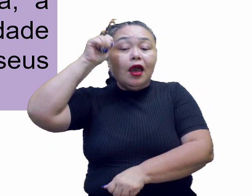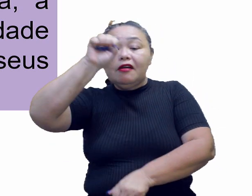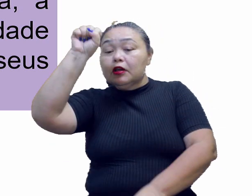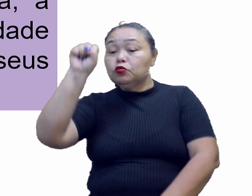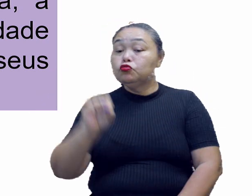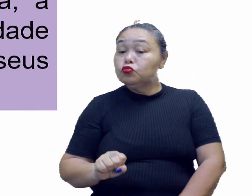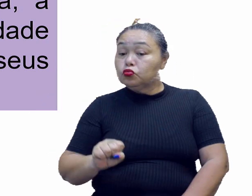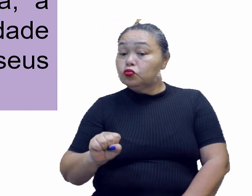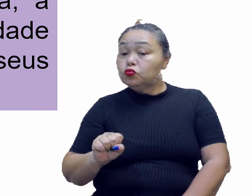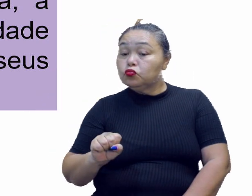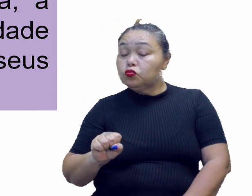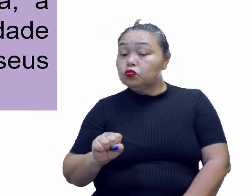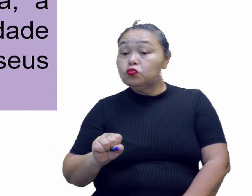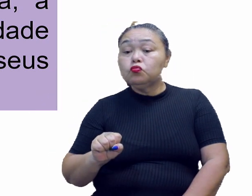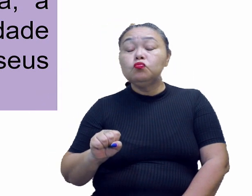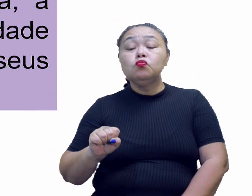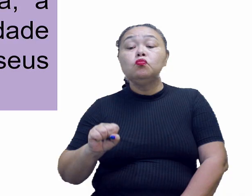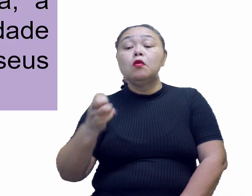Sul,